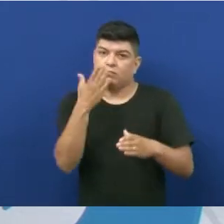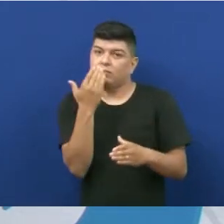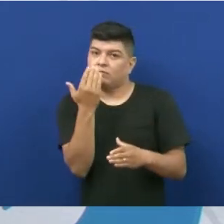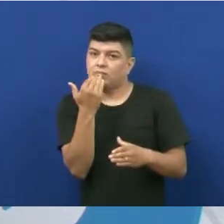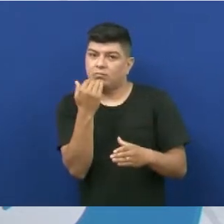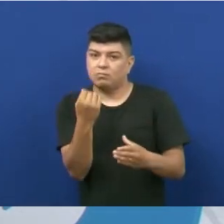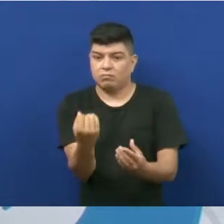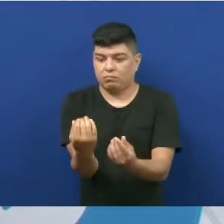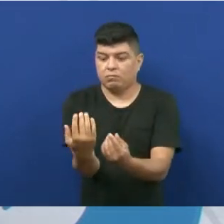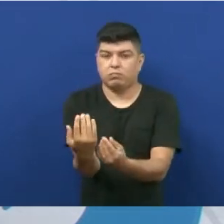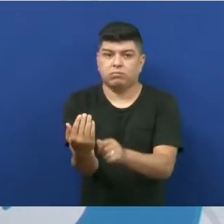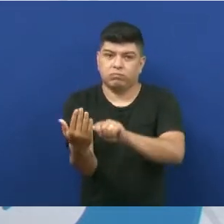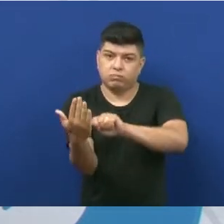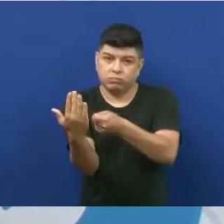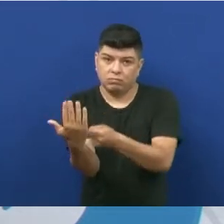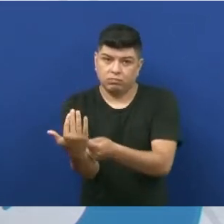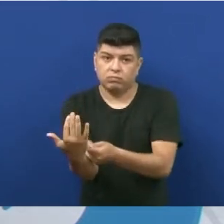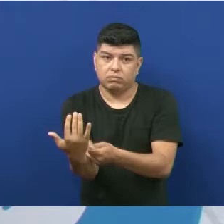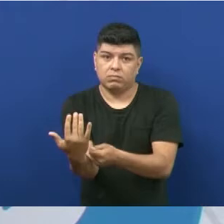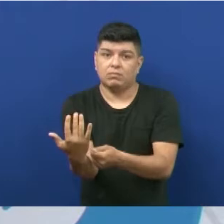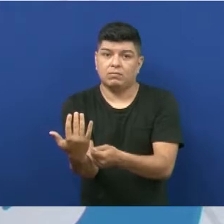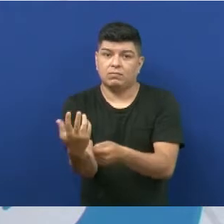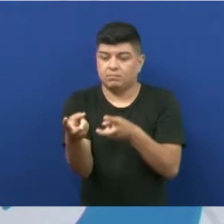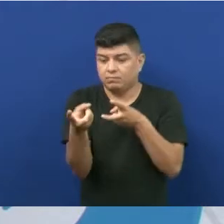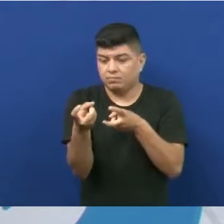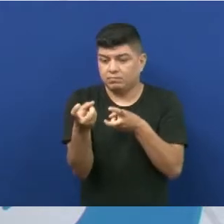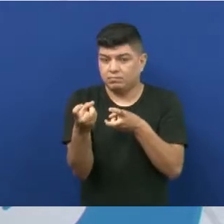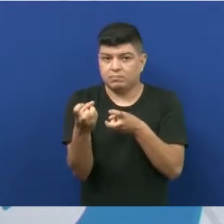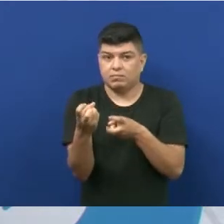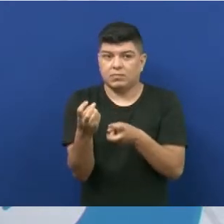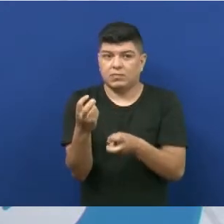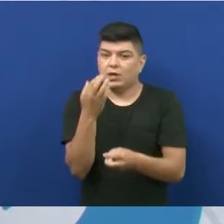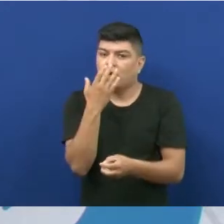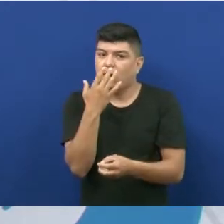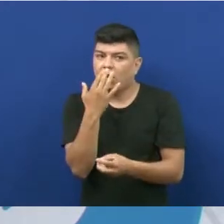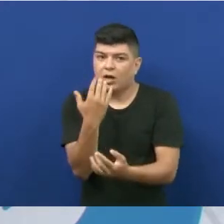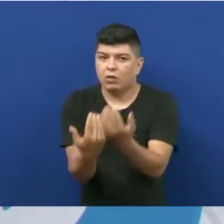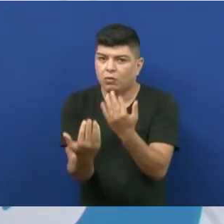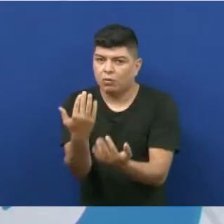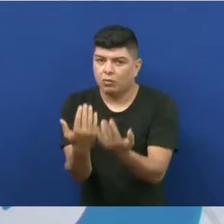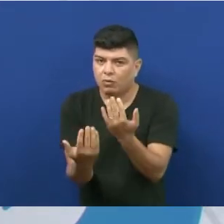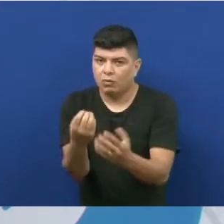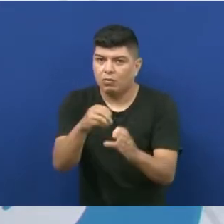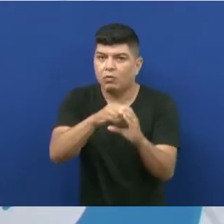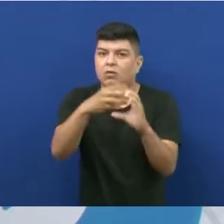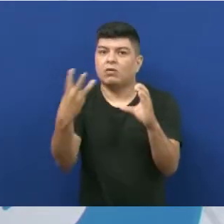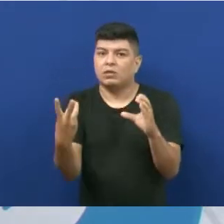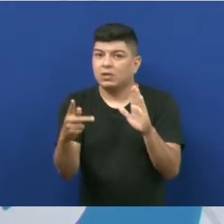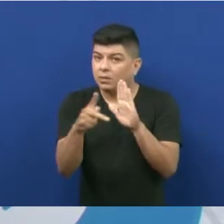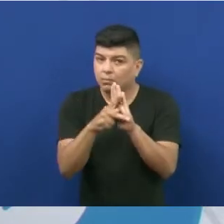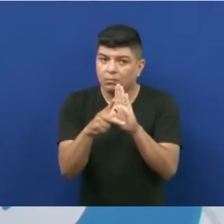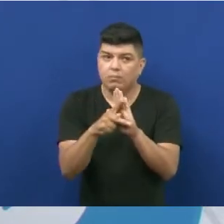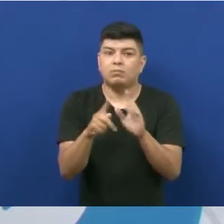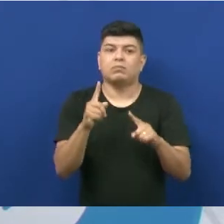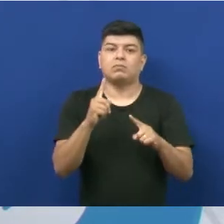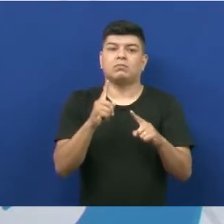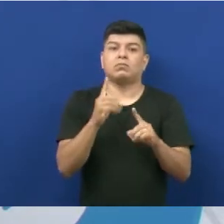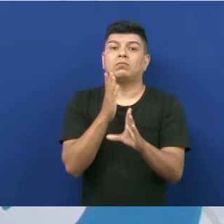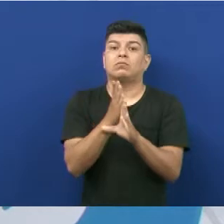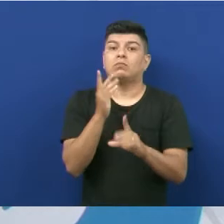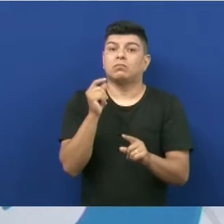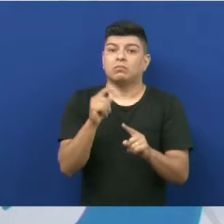a boca do fogão, você vai perceber que a cor daquela chama, ela tem uma cor característica, devido